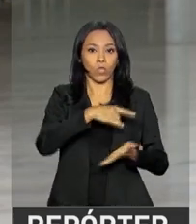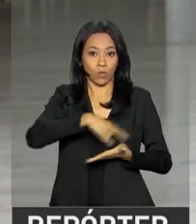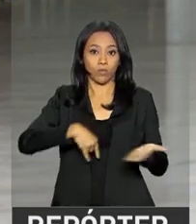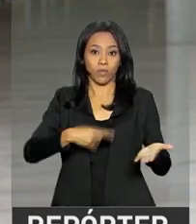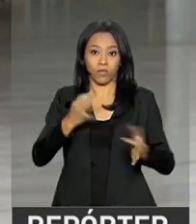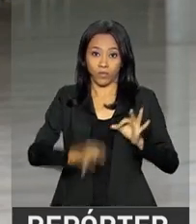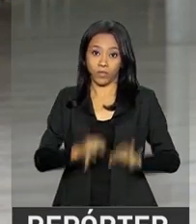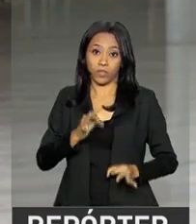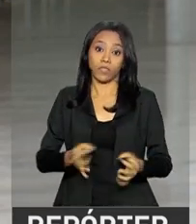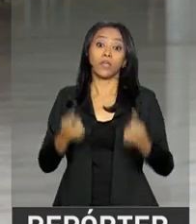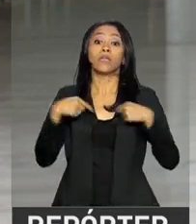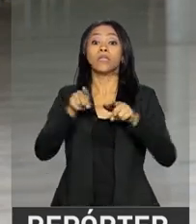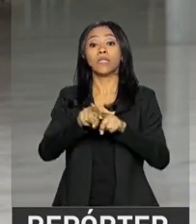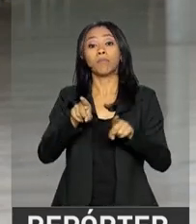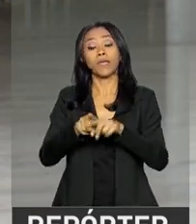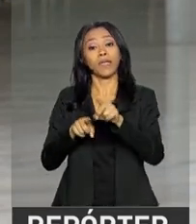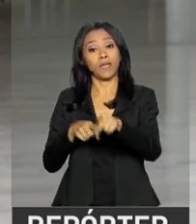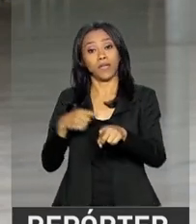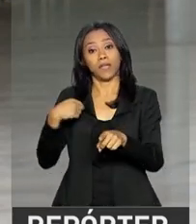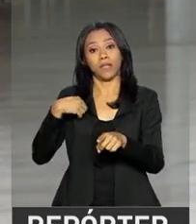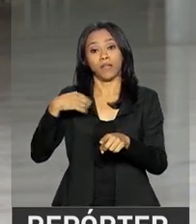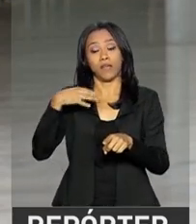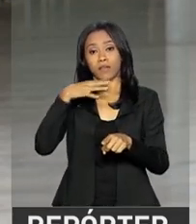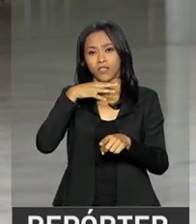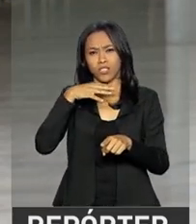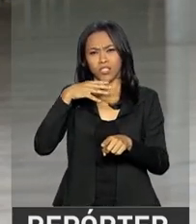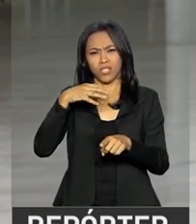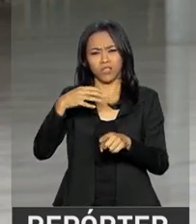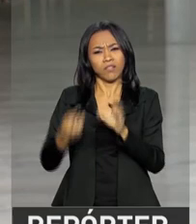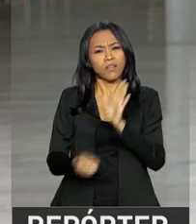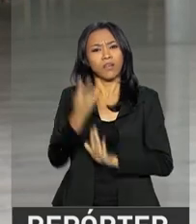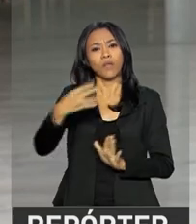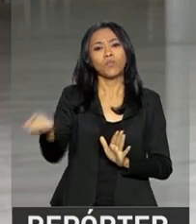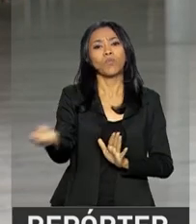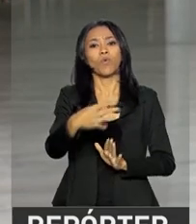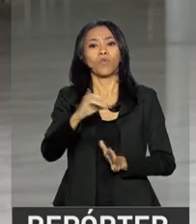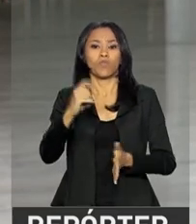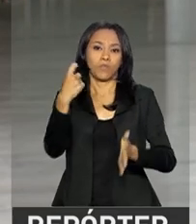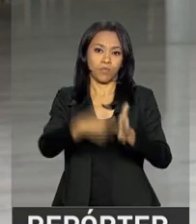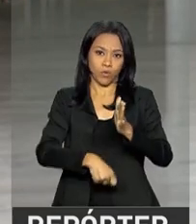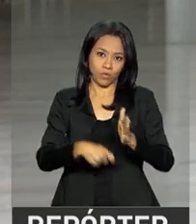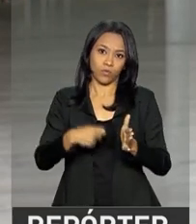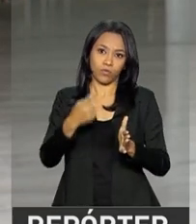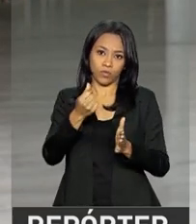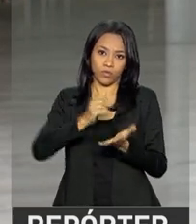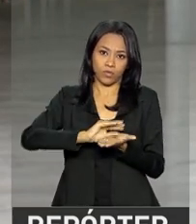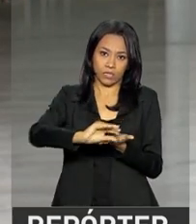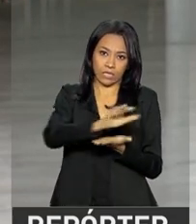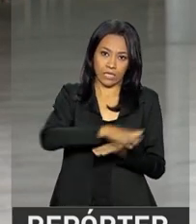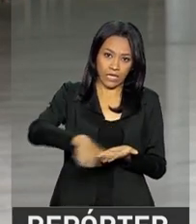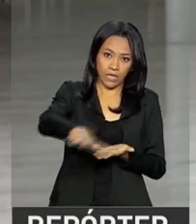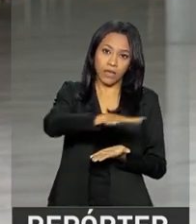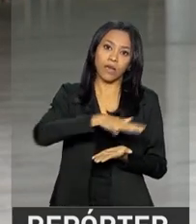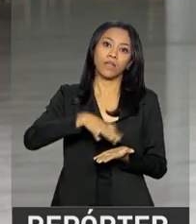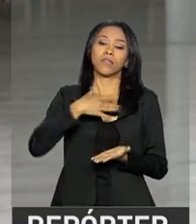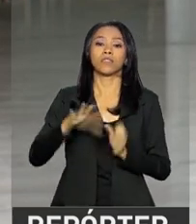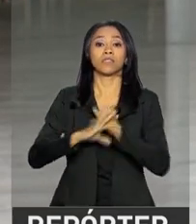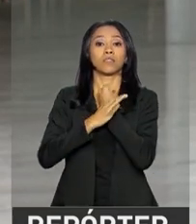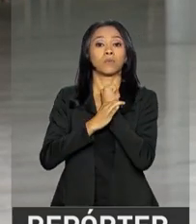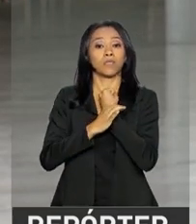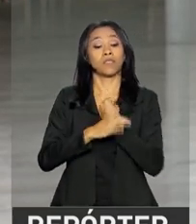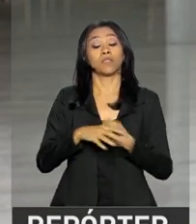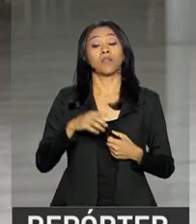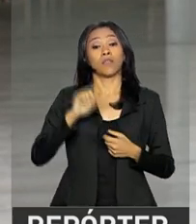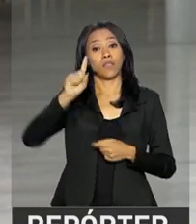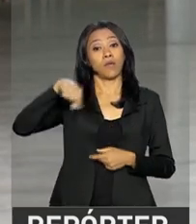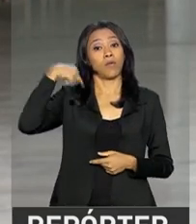descartou a possibilidade de criar um novo imposto para financiar ações na área de segurança pública. O presidente também afirmou que vai